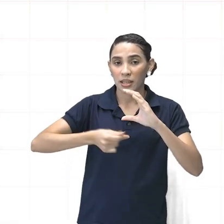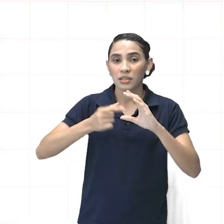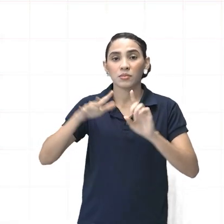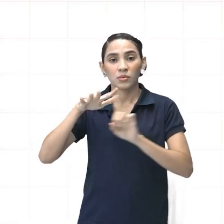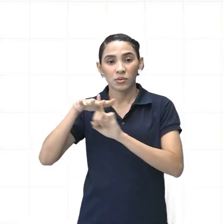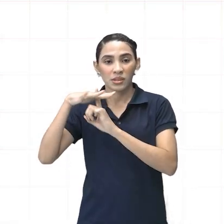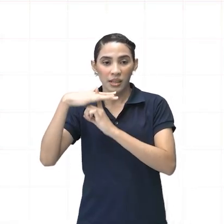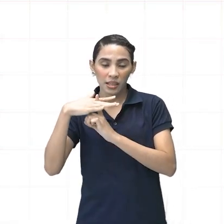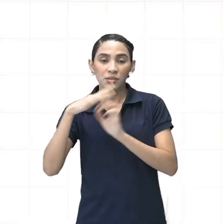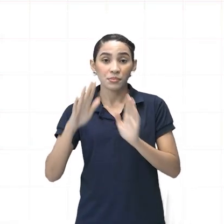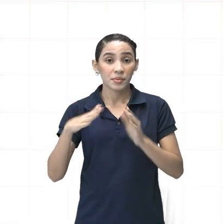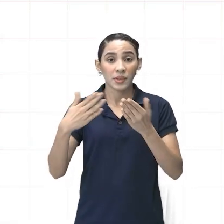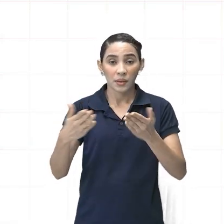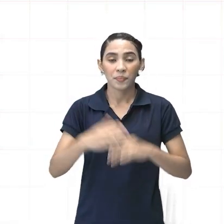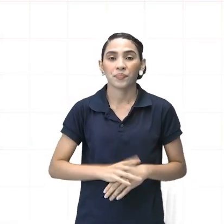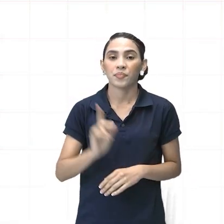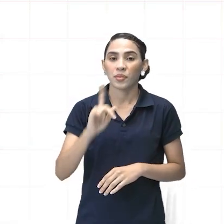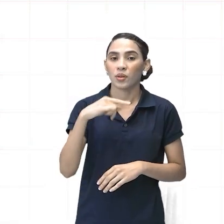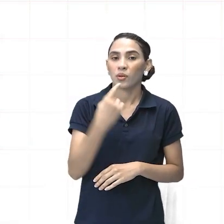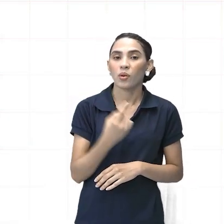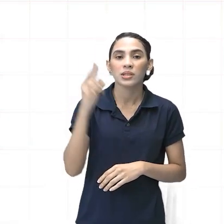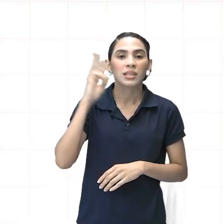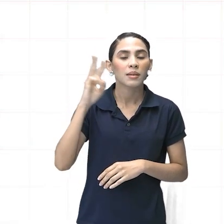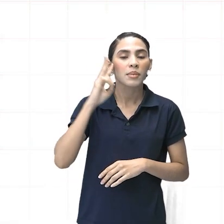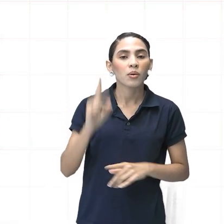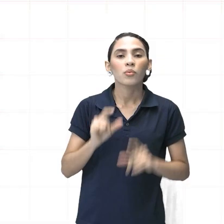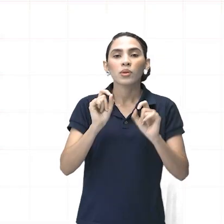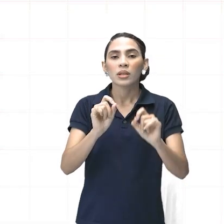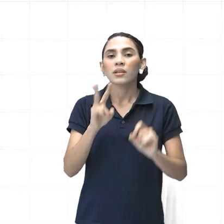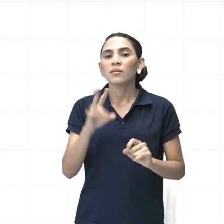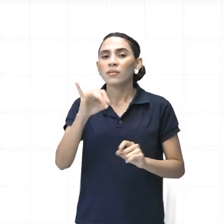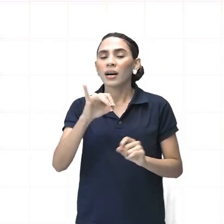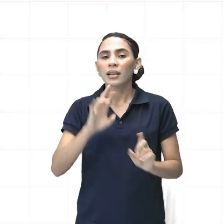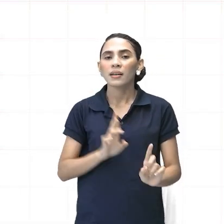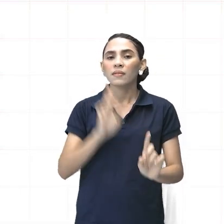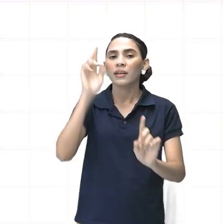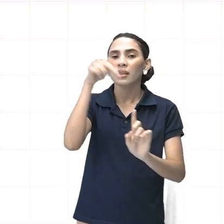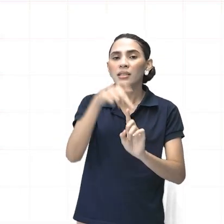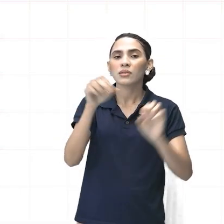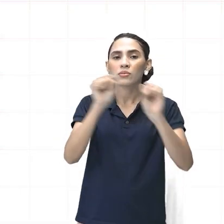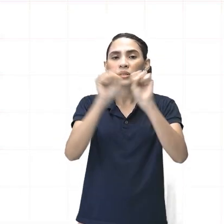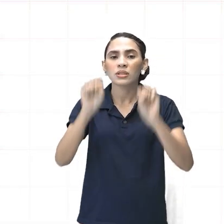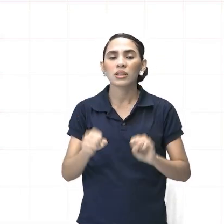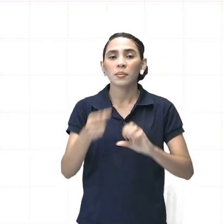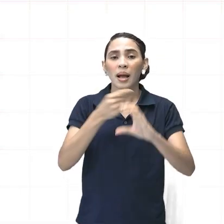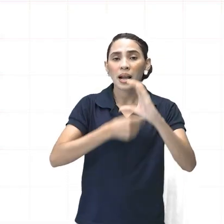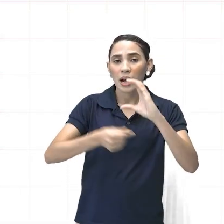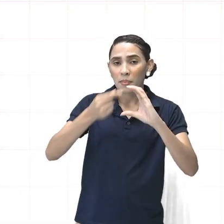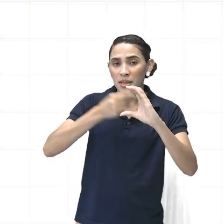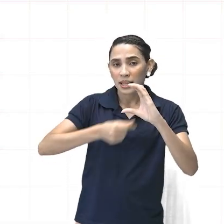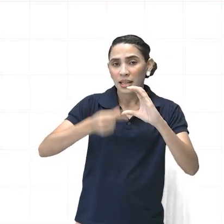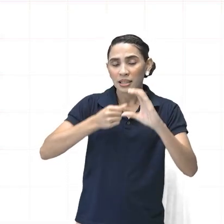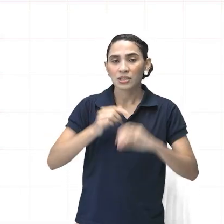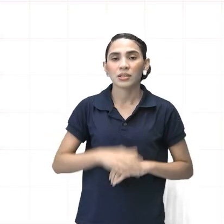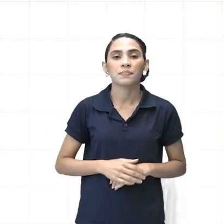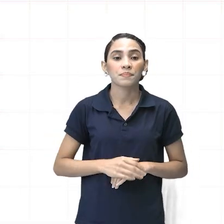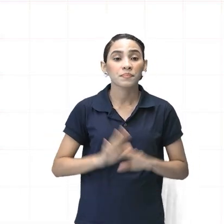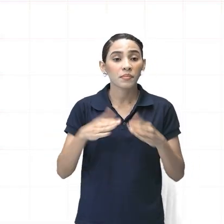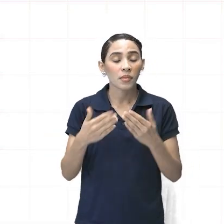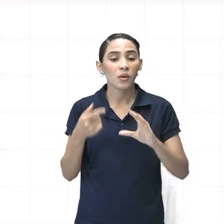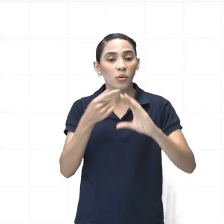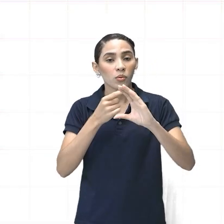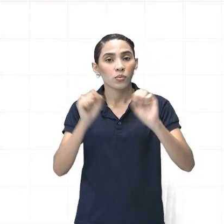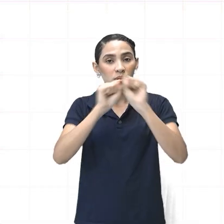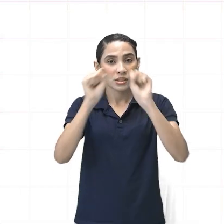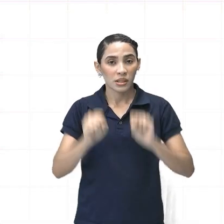Pois é, nós iremos relembrar o que vai ser esse sistema capitalista, gente. O sistema capitalista vai